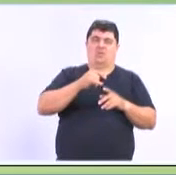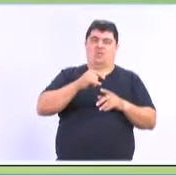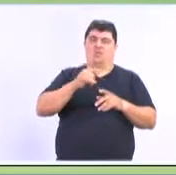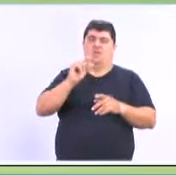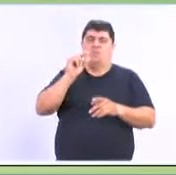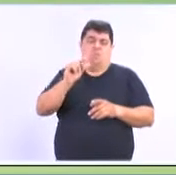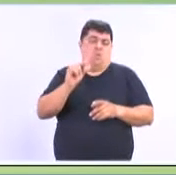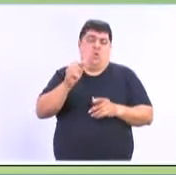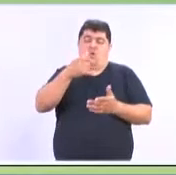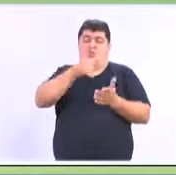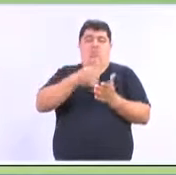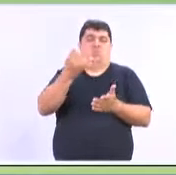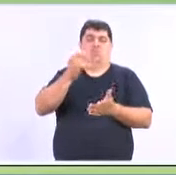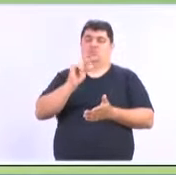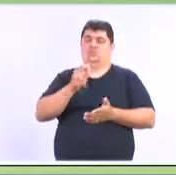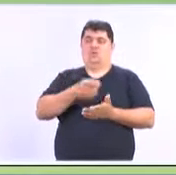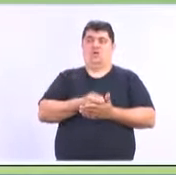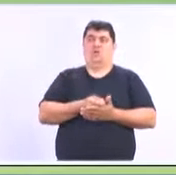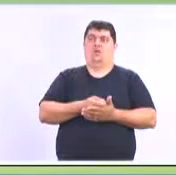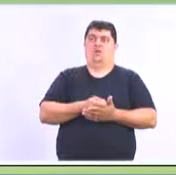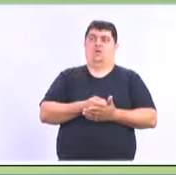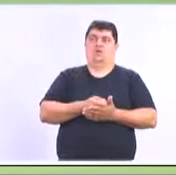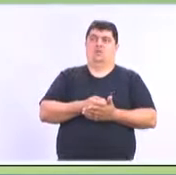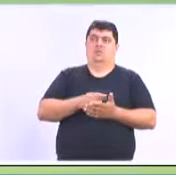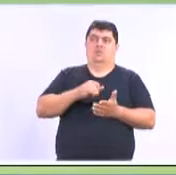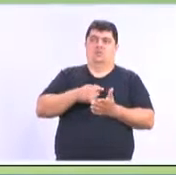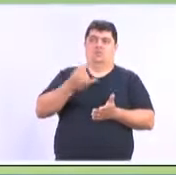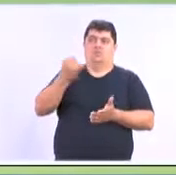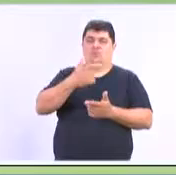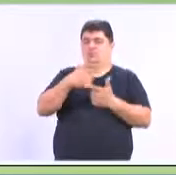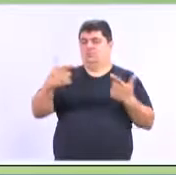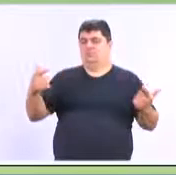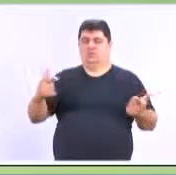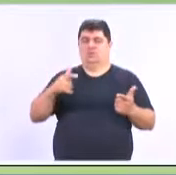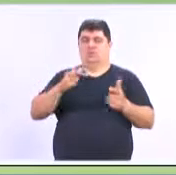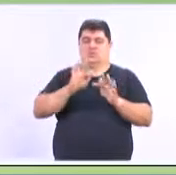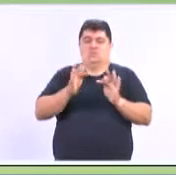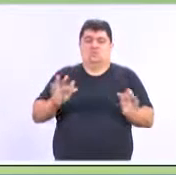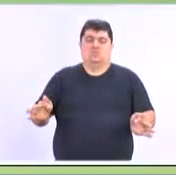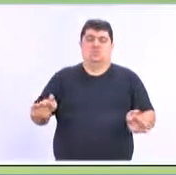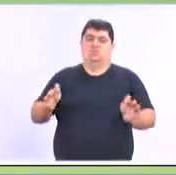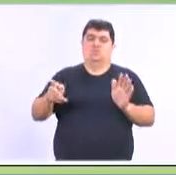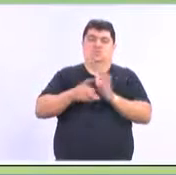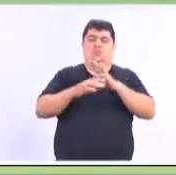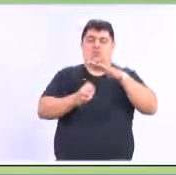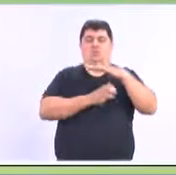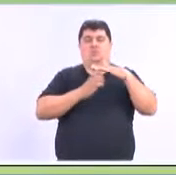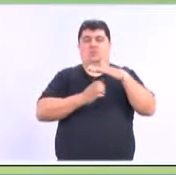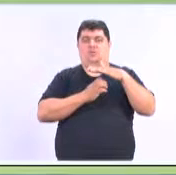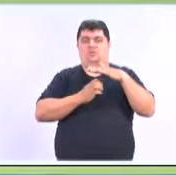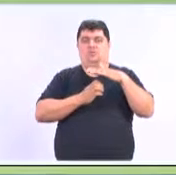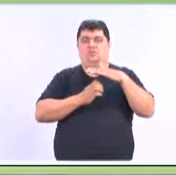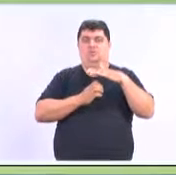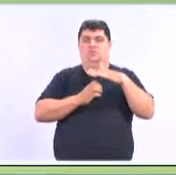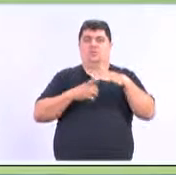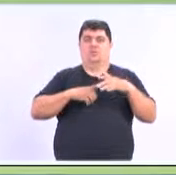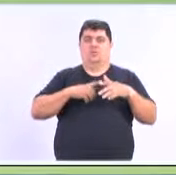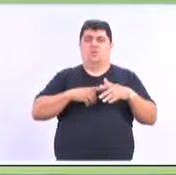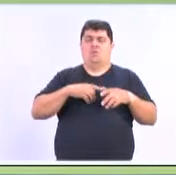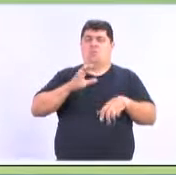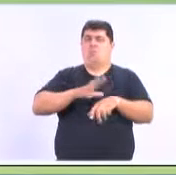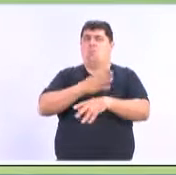de pessoas jurídicas. Esses impostos aqui não acontecem nas empresas do Simples Nacional, que é o nosso grande